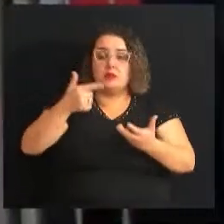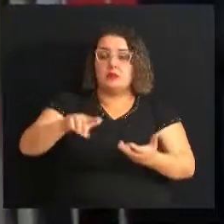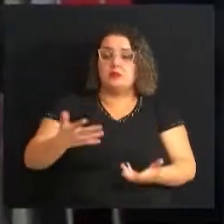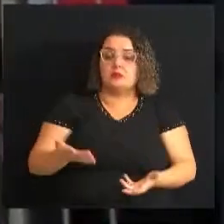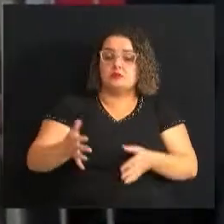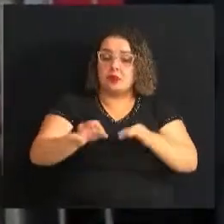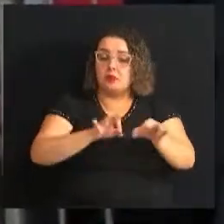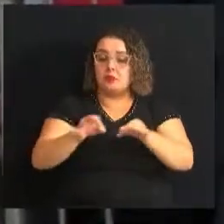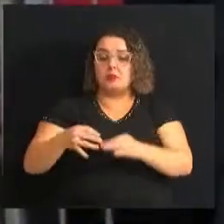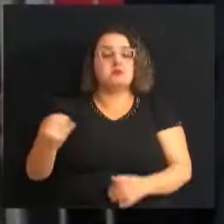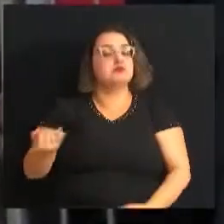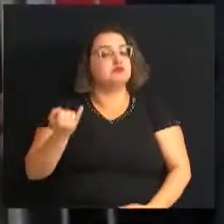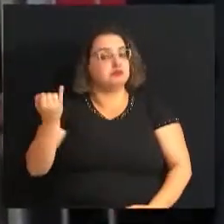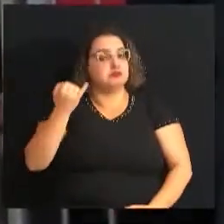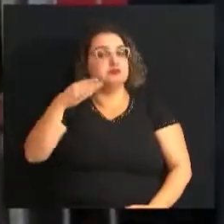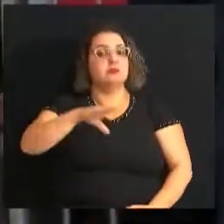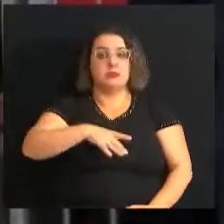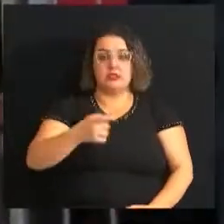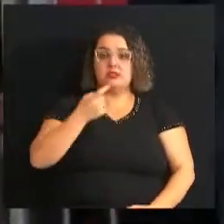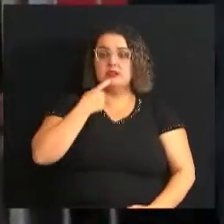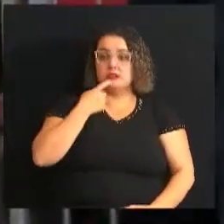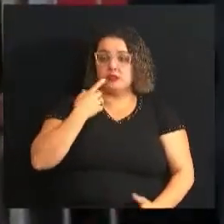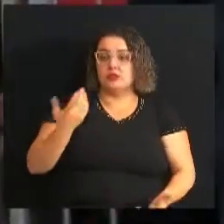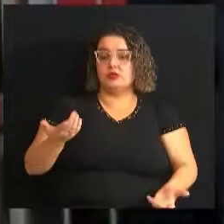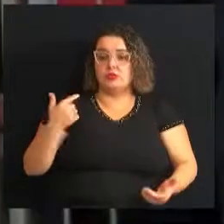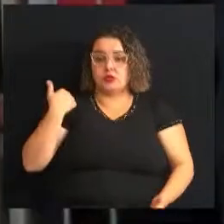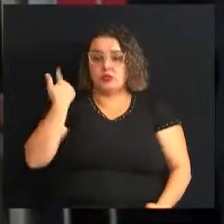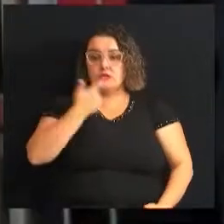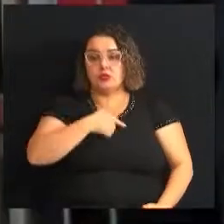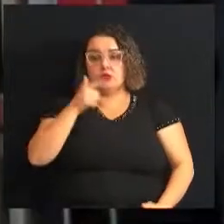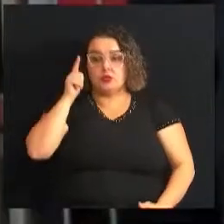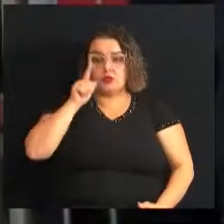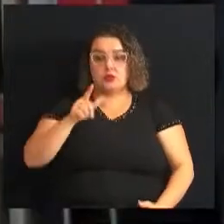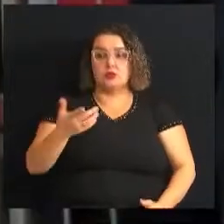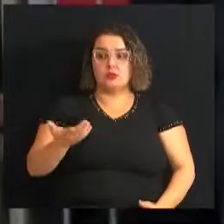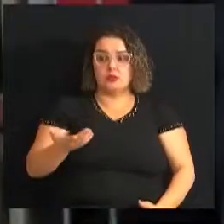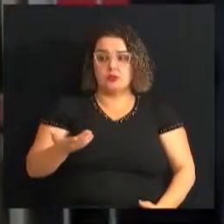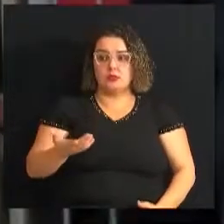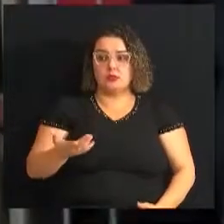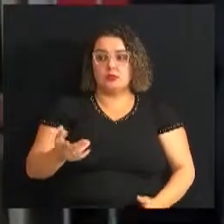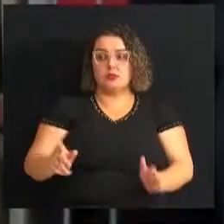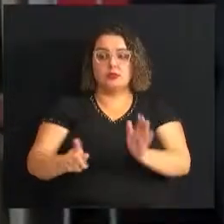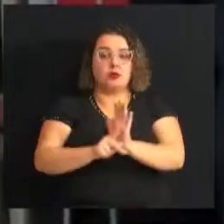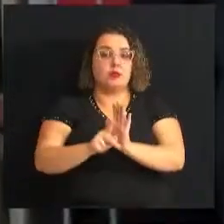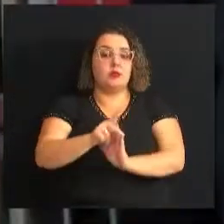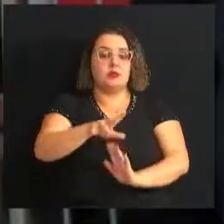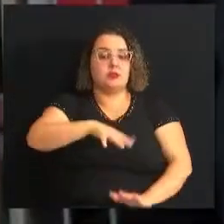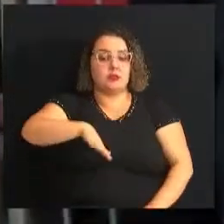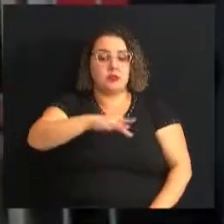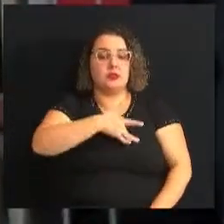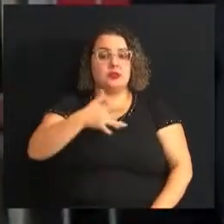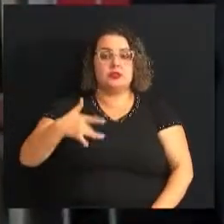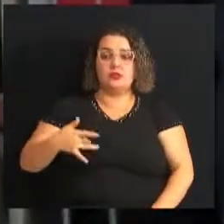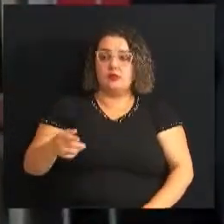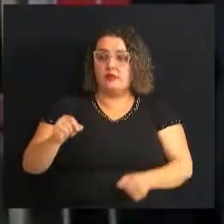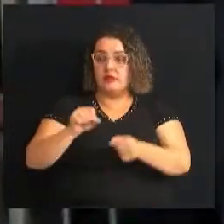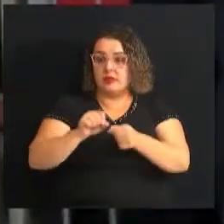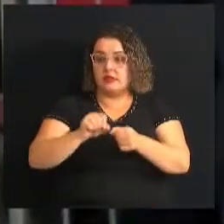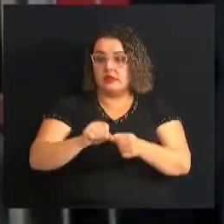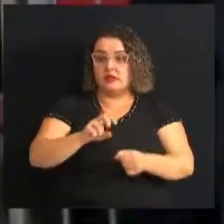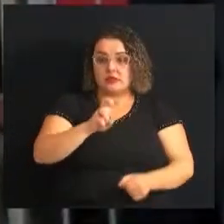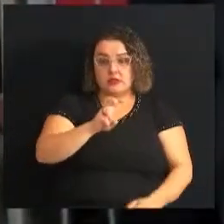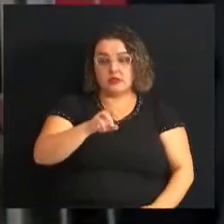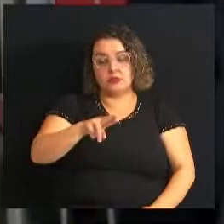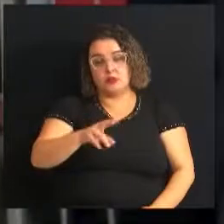projetos importantíssimos para a cidade. Inclusive, a gente está conseguindo aí verbas para projetos da área da saúde. Estamos falando em fazer mais 5 ou 6 centros